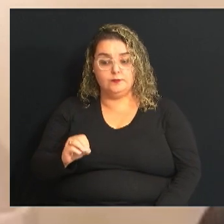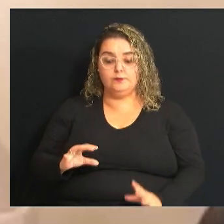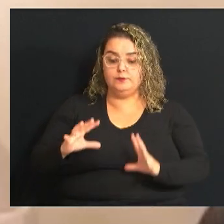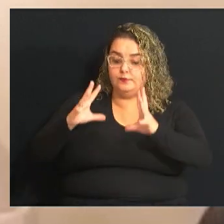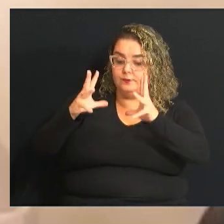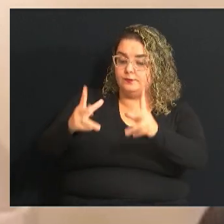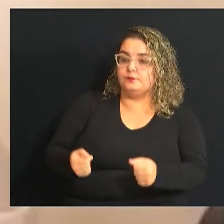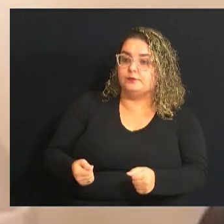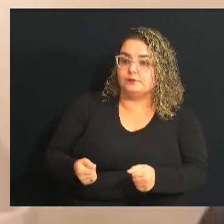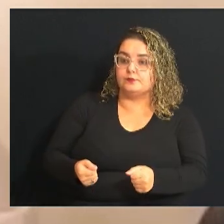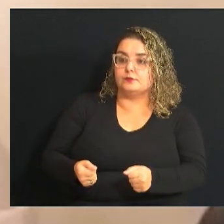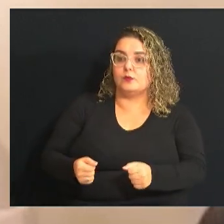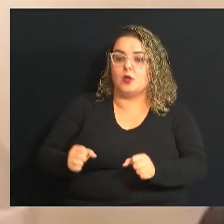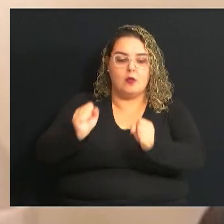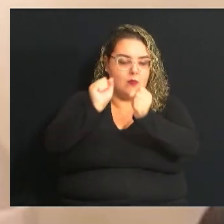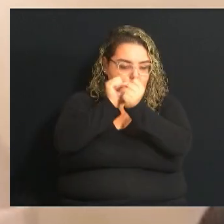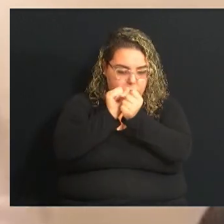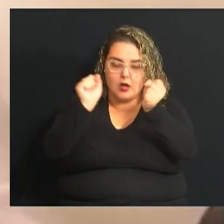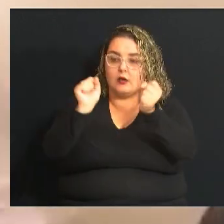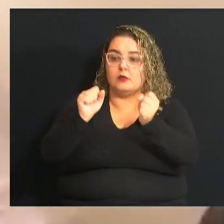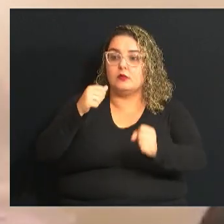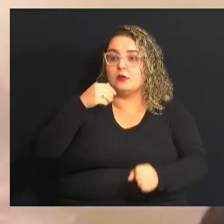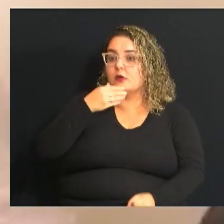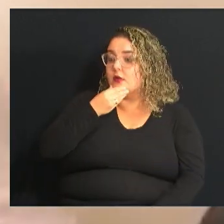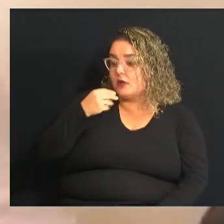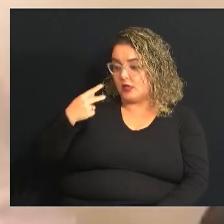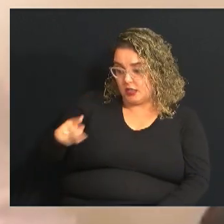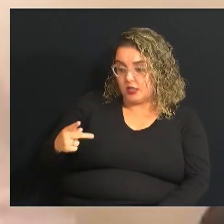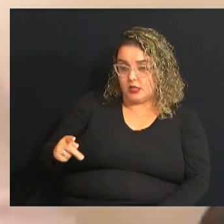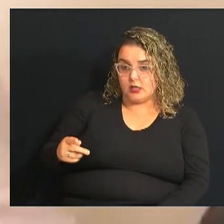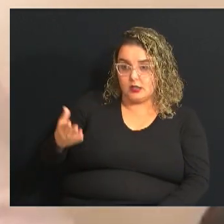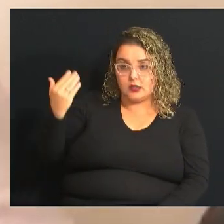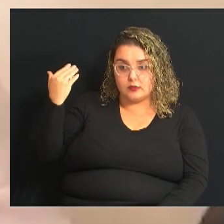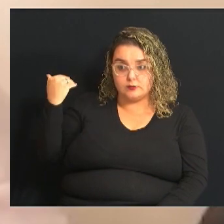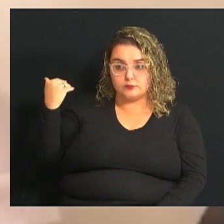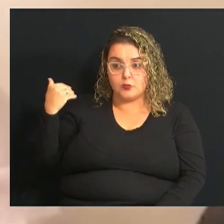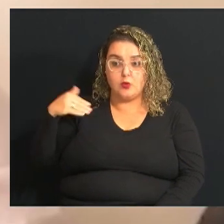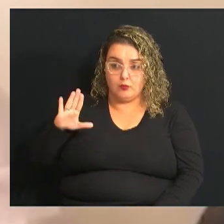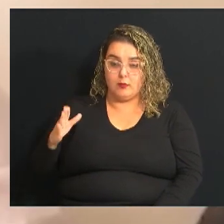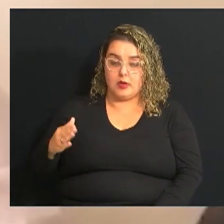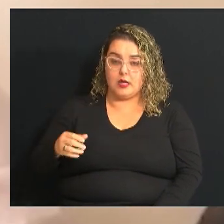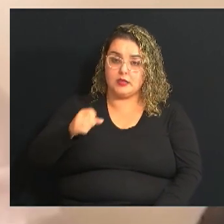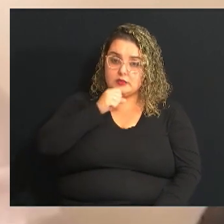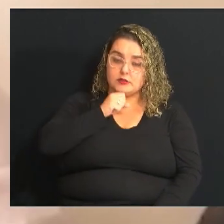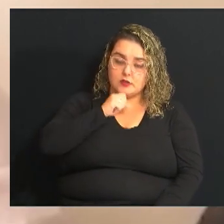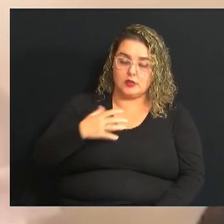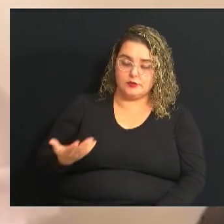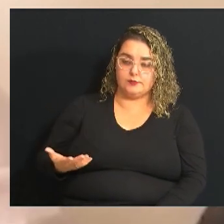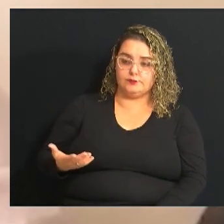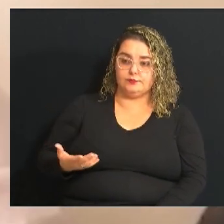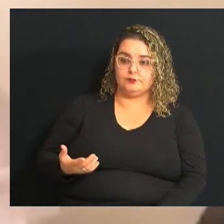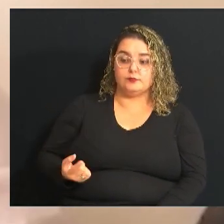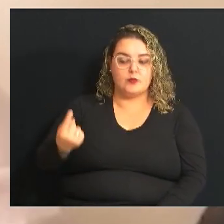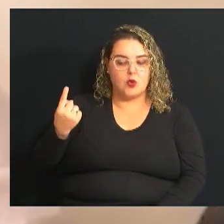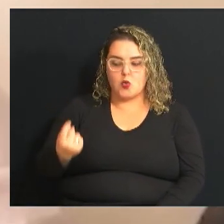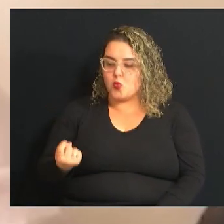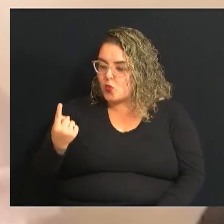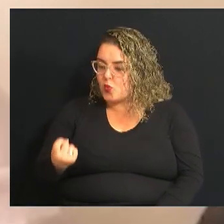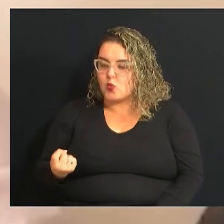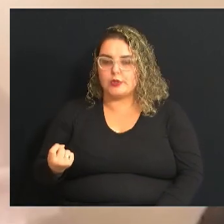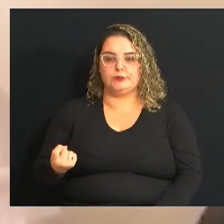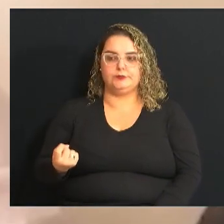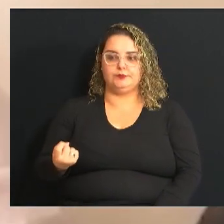Campineiro. Nós fizemos um projeto de lei que foi votado na Câmara, passou a se chamar Rua Doutor Luiz Gama.